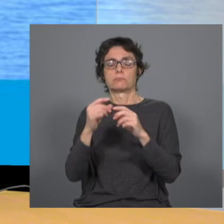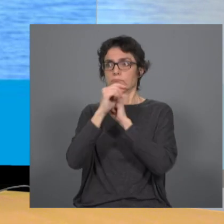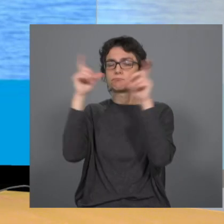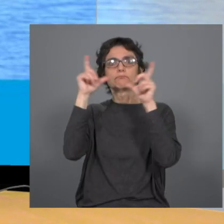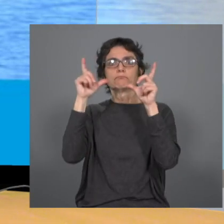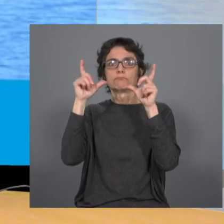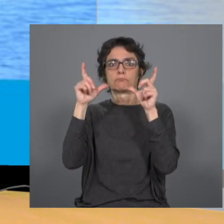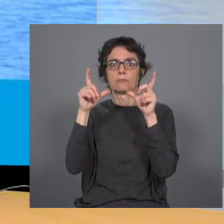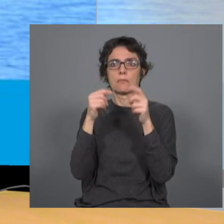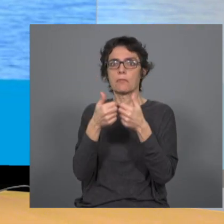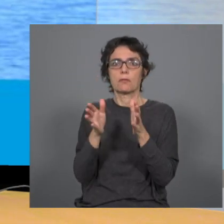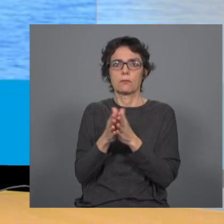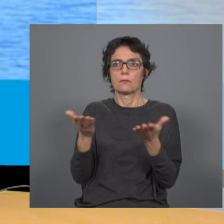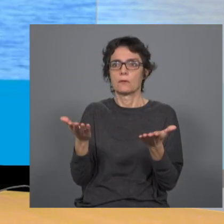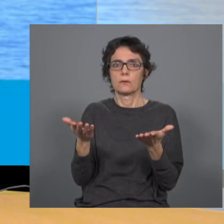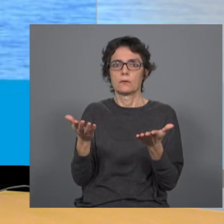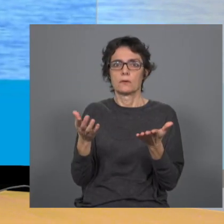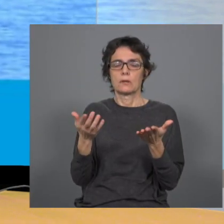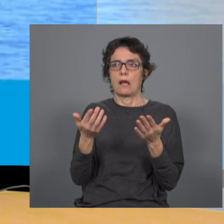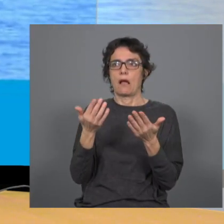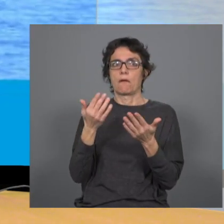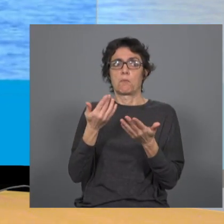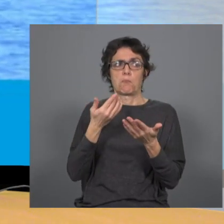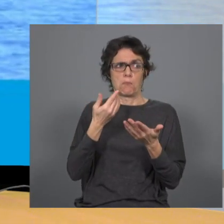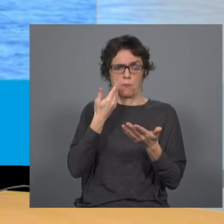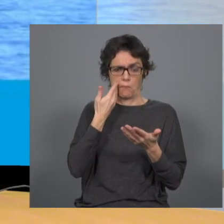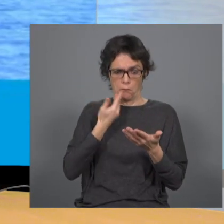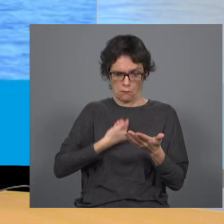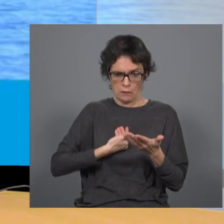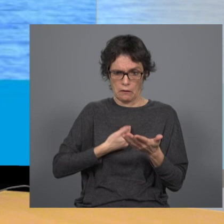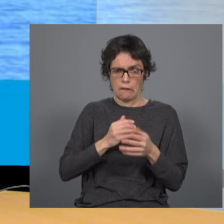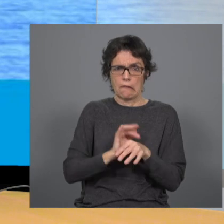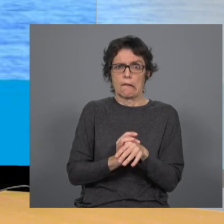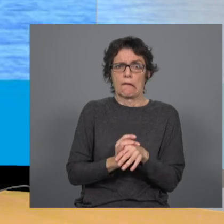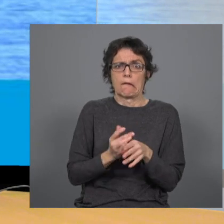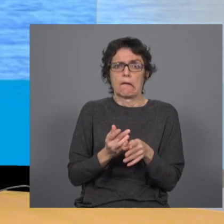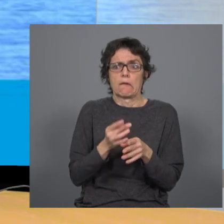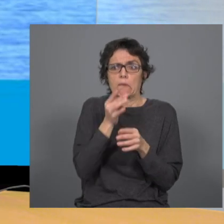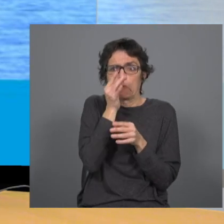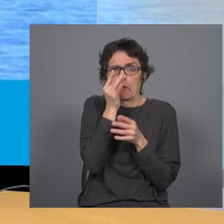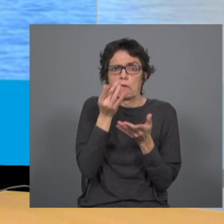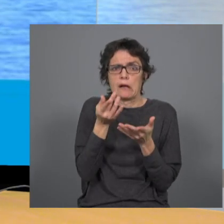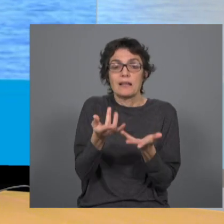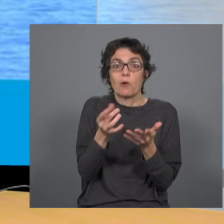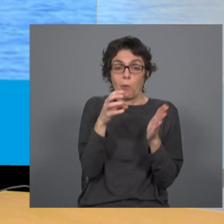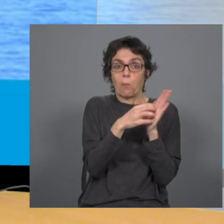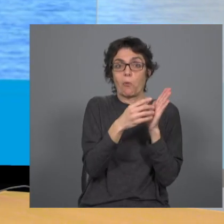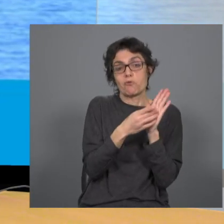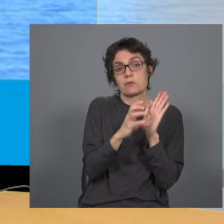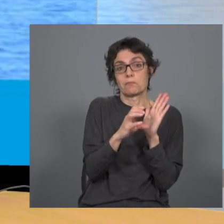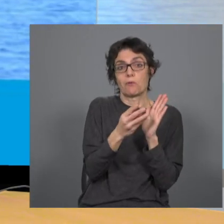forma tremenda para a nossa fragilidade, da qual o símbolo das cinzas é apenas mais uma